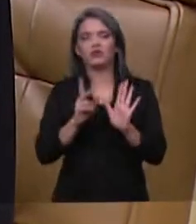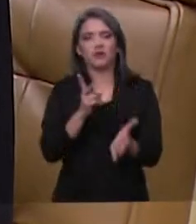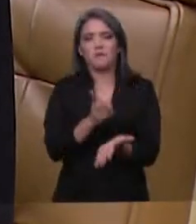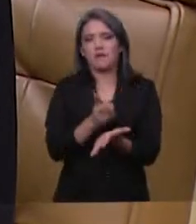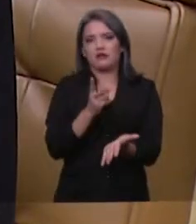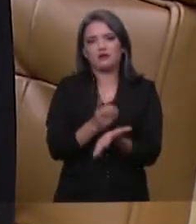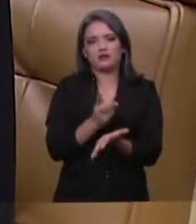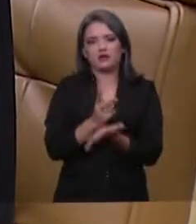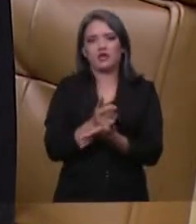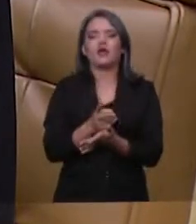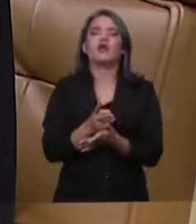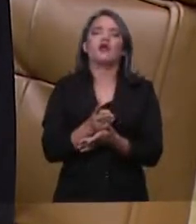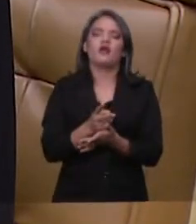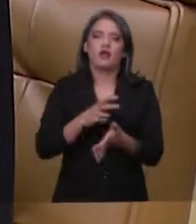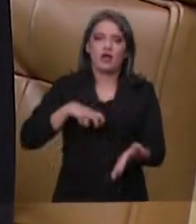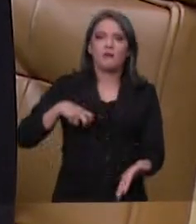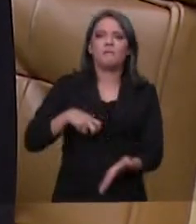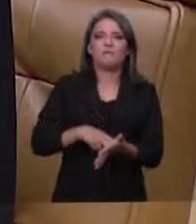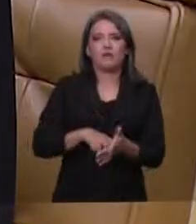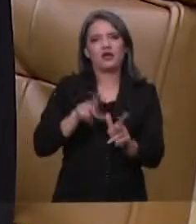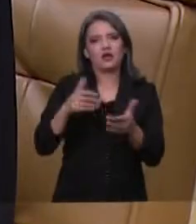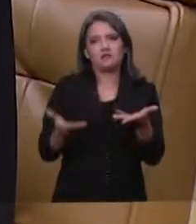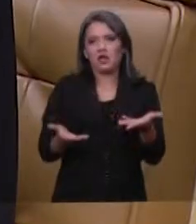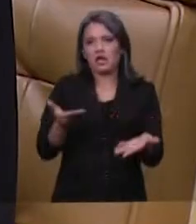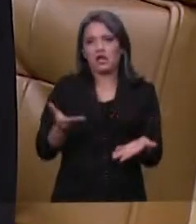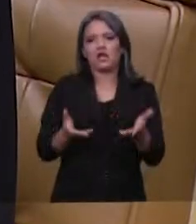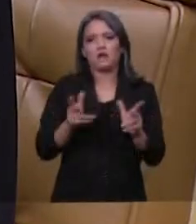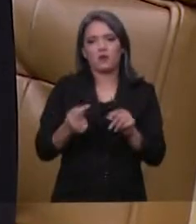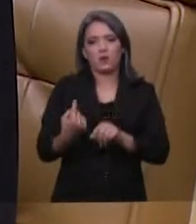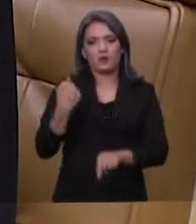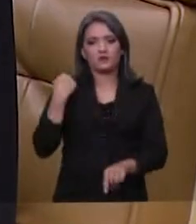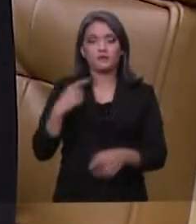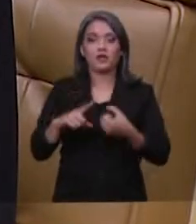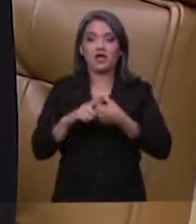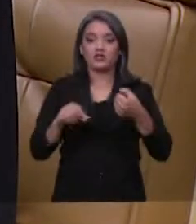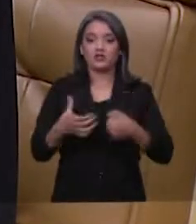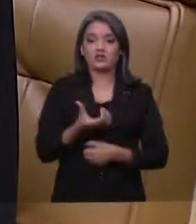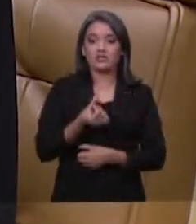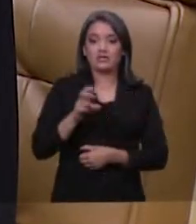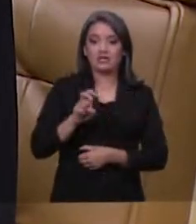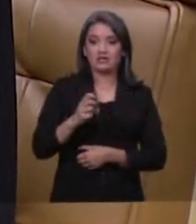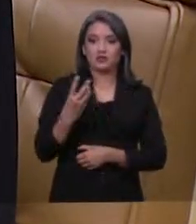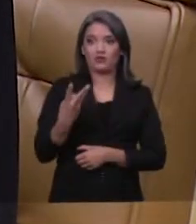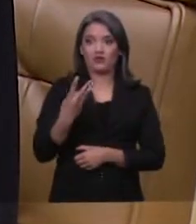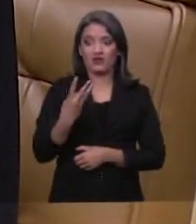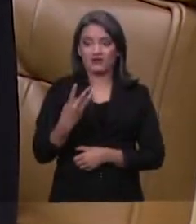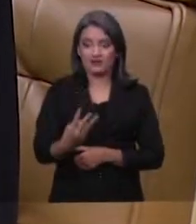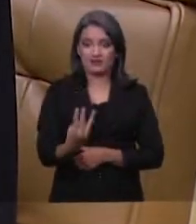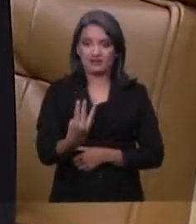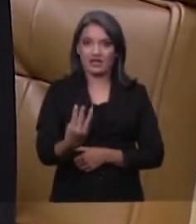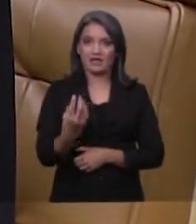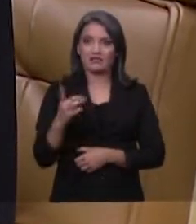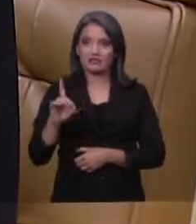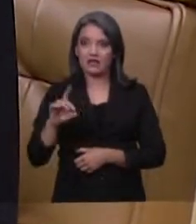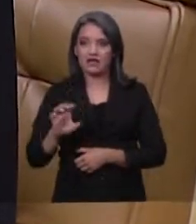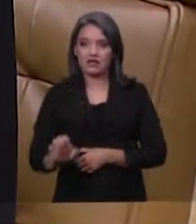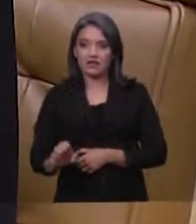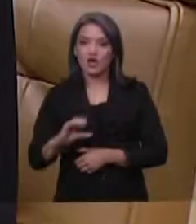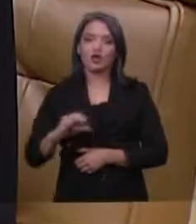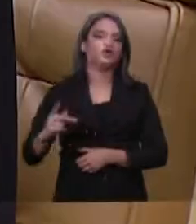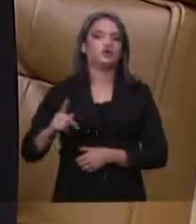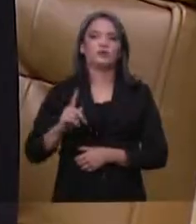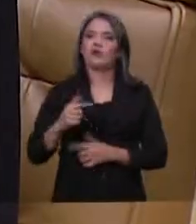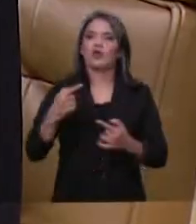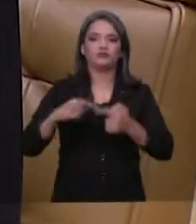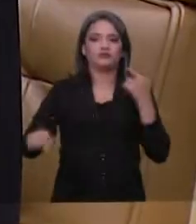patamar anteriormente fixado. Rejeito a aplicação dos artigos 65, 3, D e E do Código Penal. Primeiro,